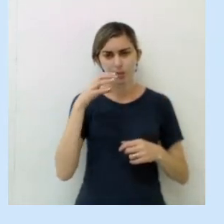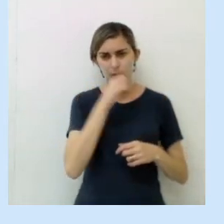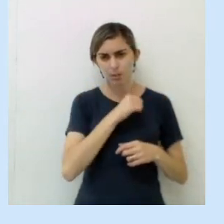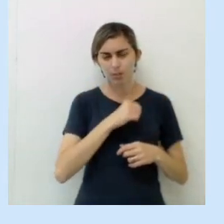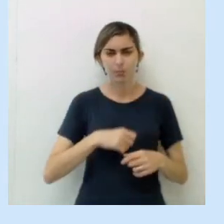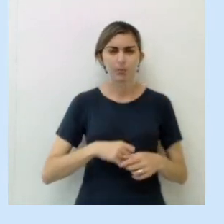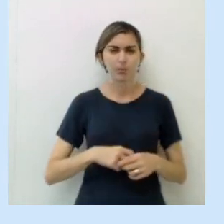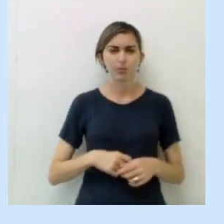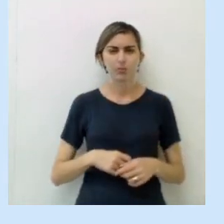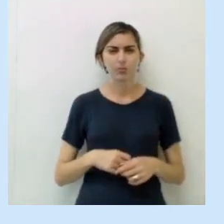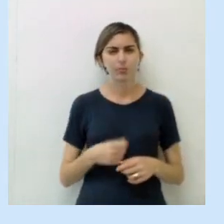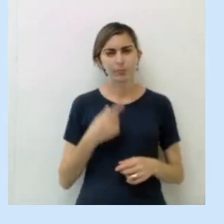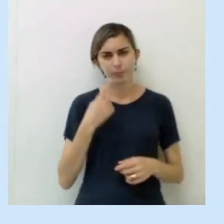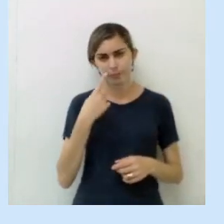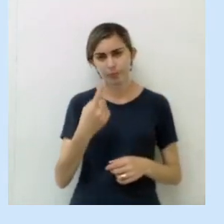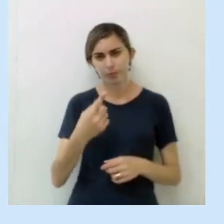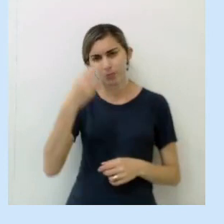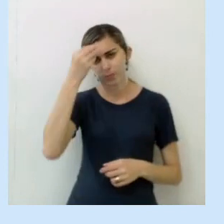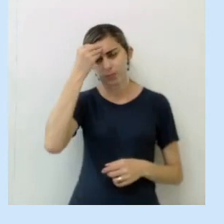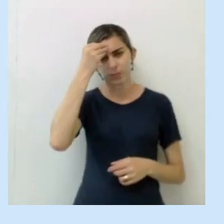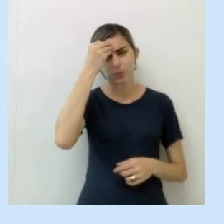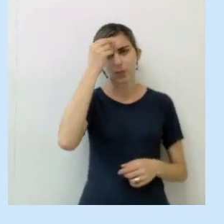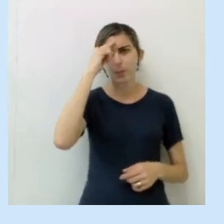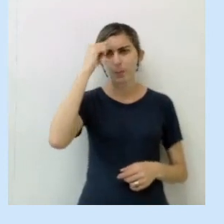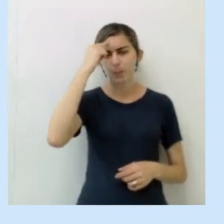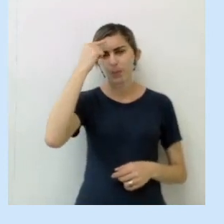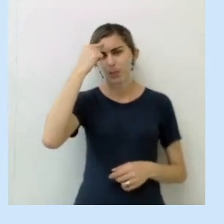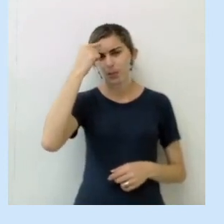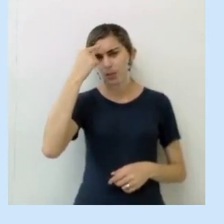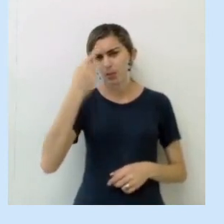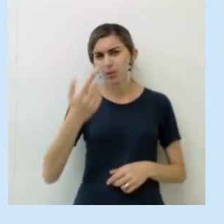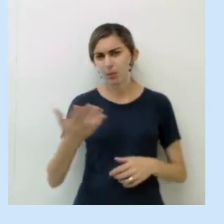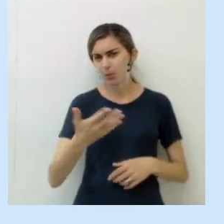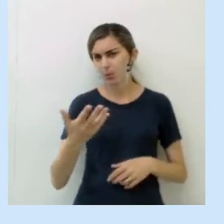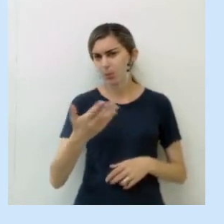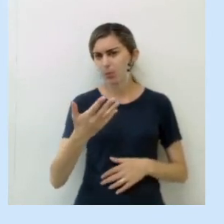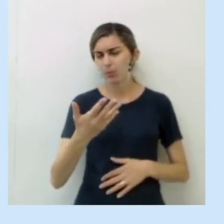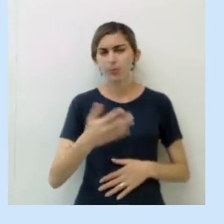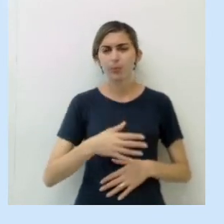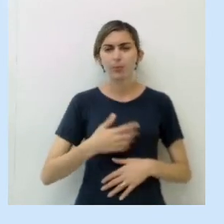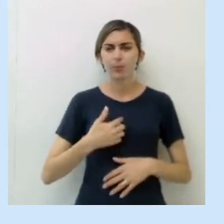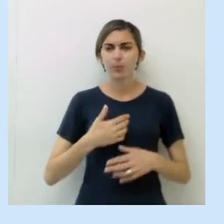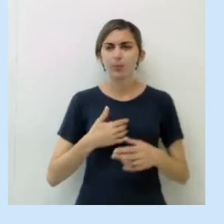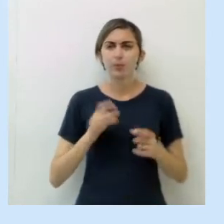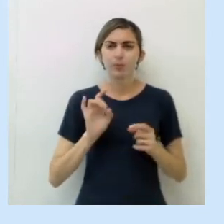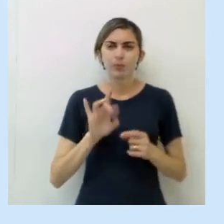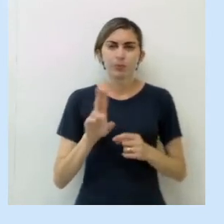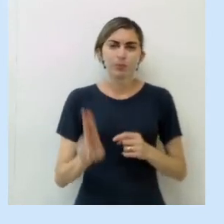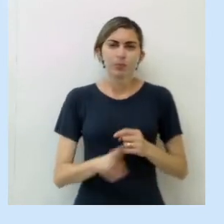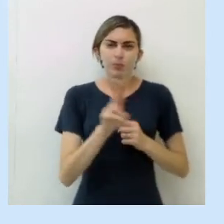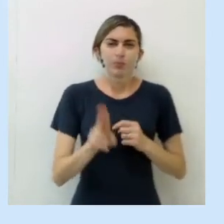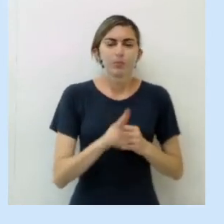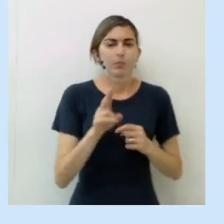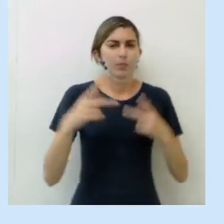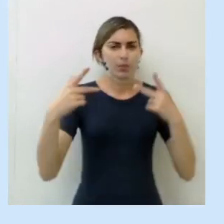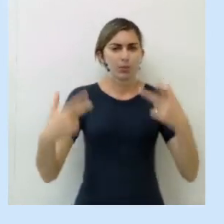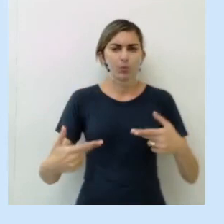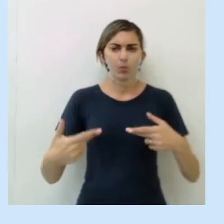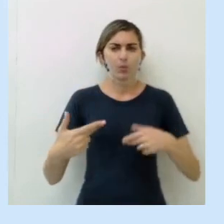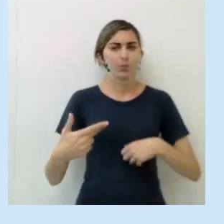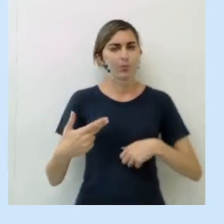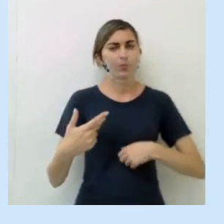parte. E aí, imagine agora, porque até então, ó, eu só tenho usado radicais iguais, não é